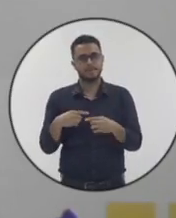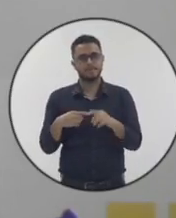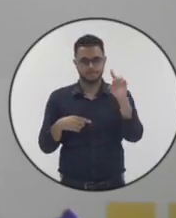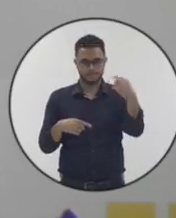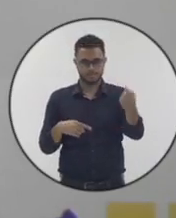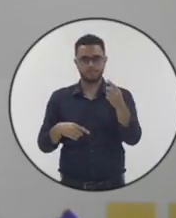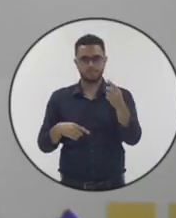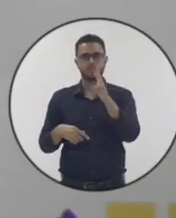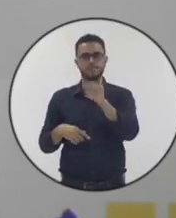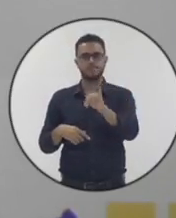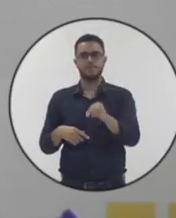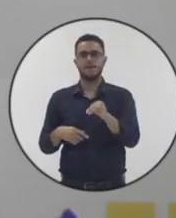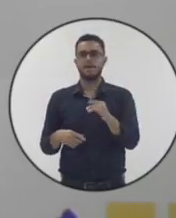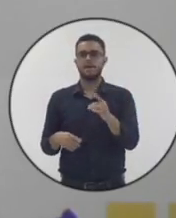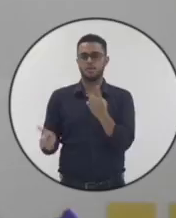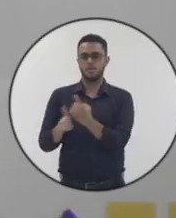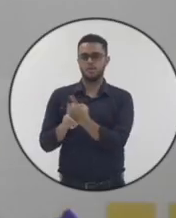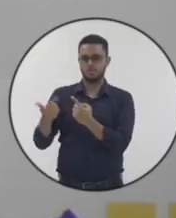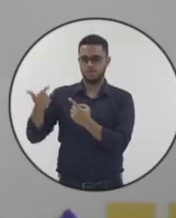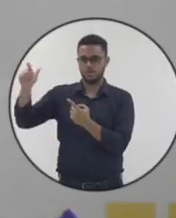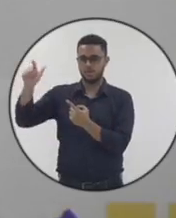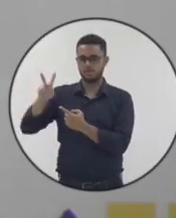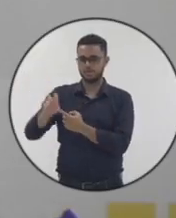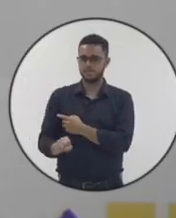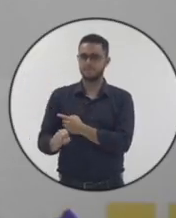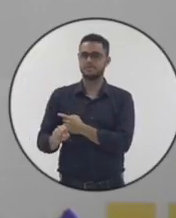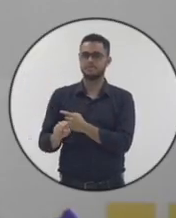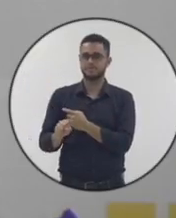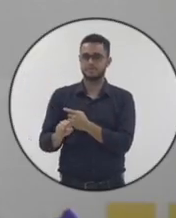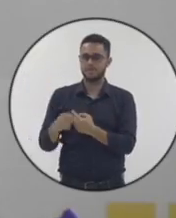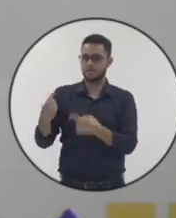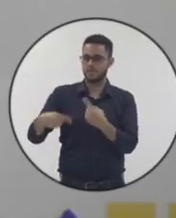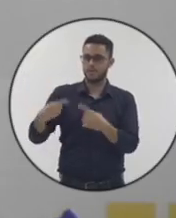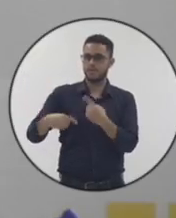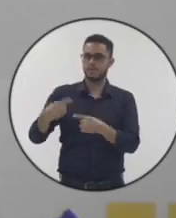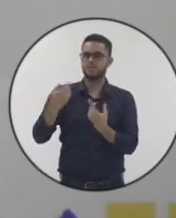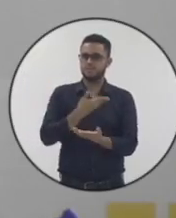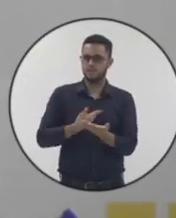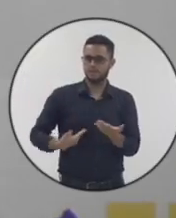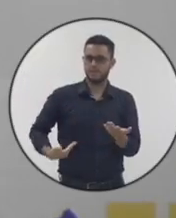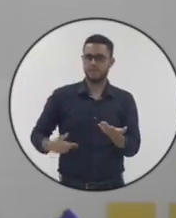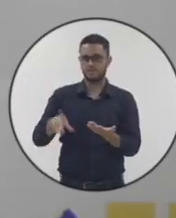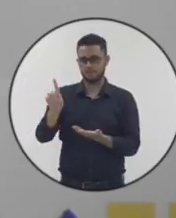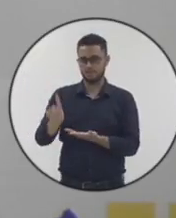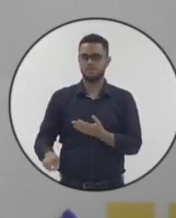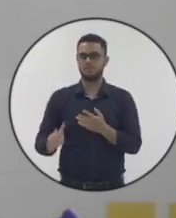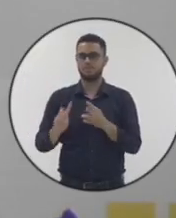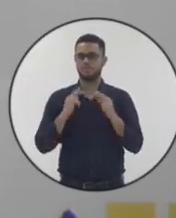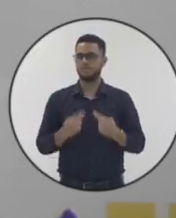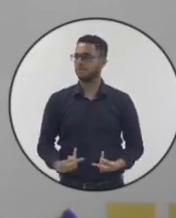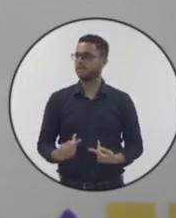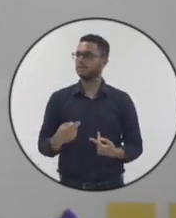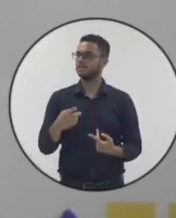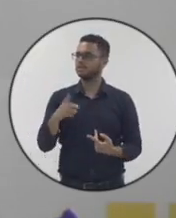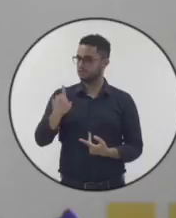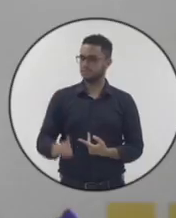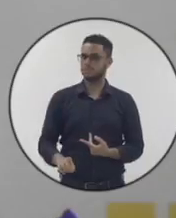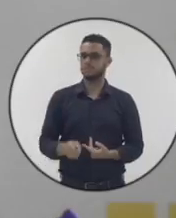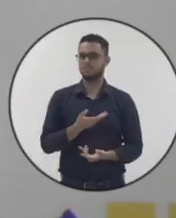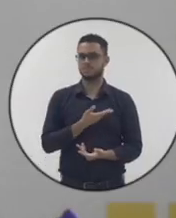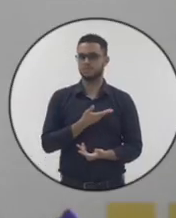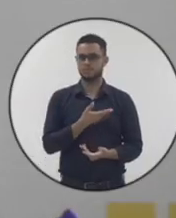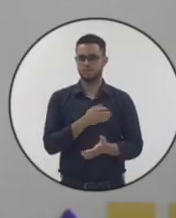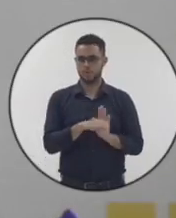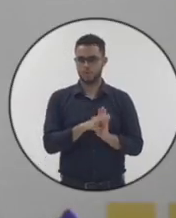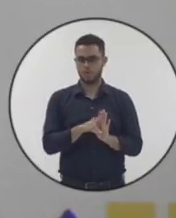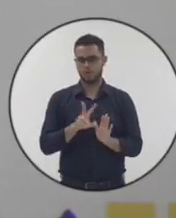em outras oportunidades, políticas públicas, direitos humanos, diretrizes curriculares. Nós teremos várias